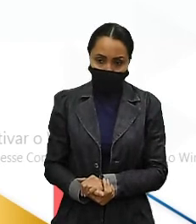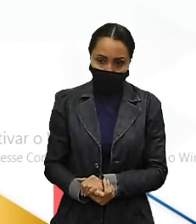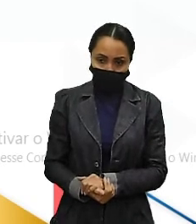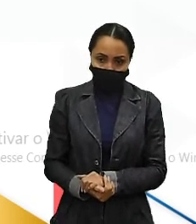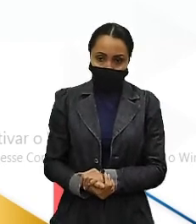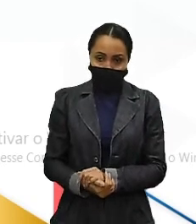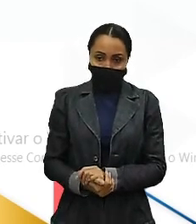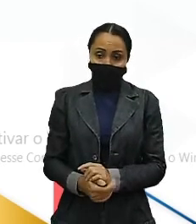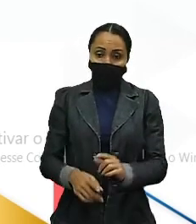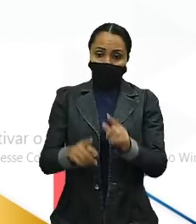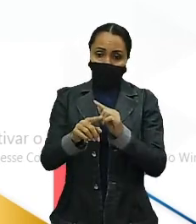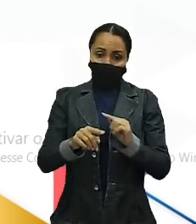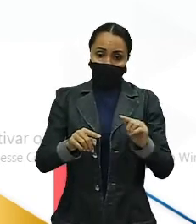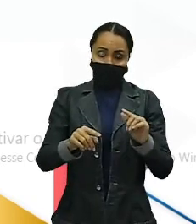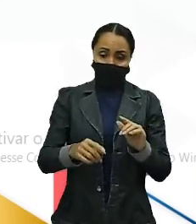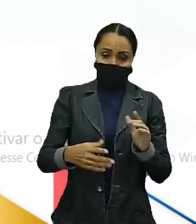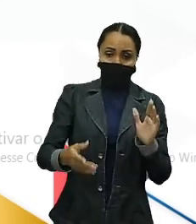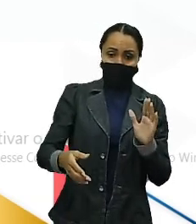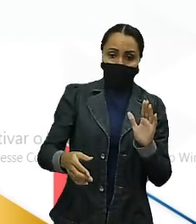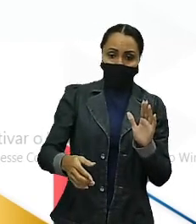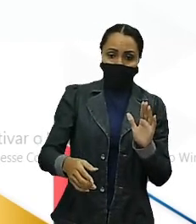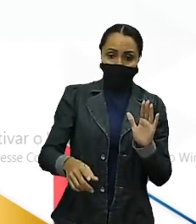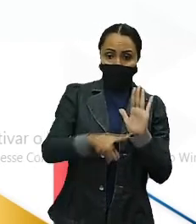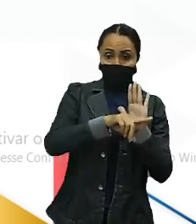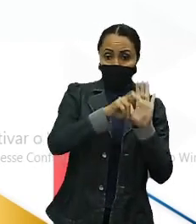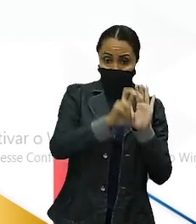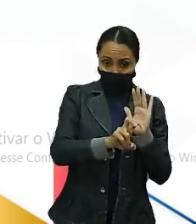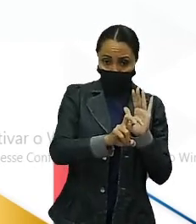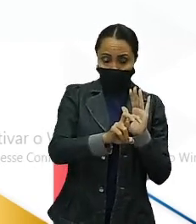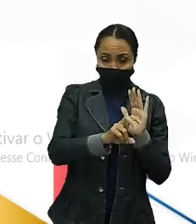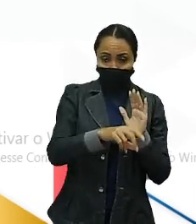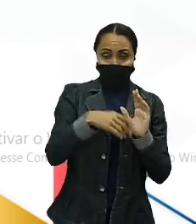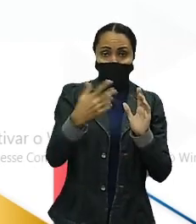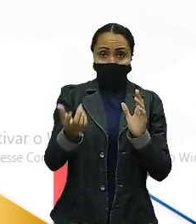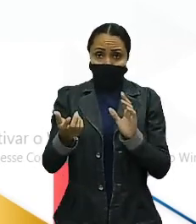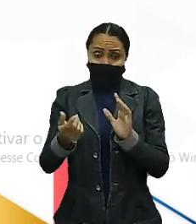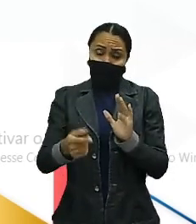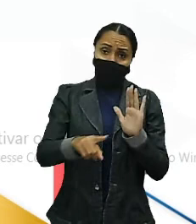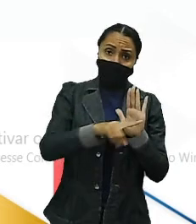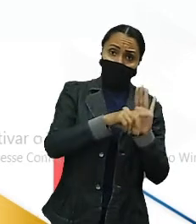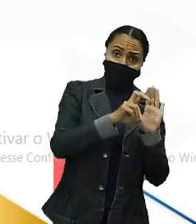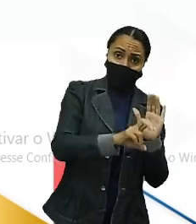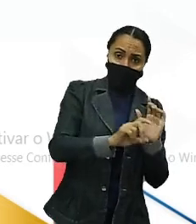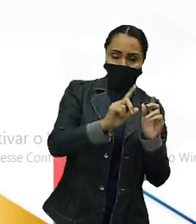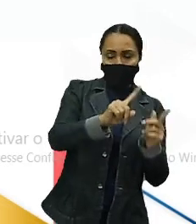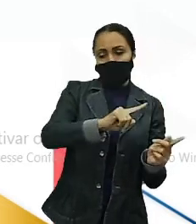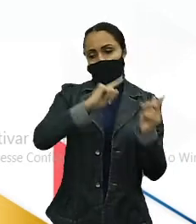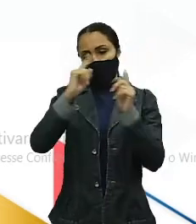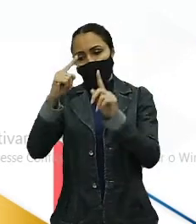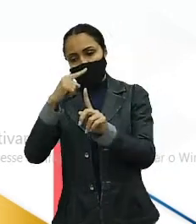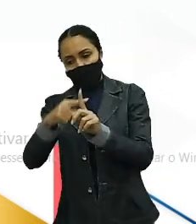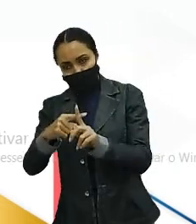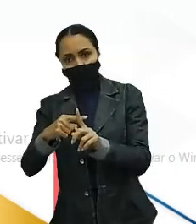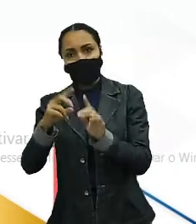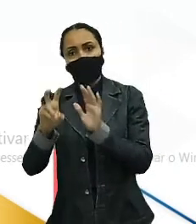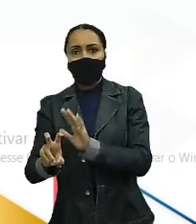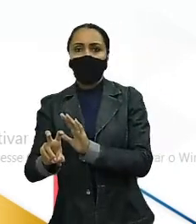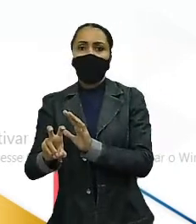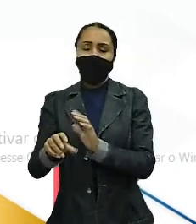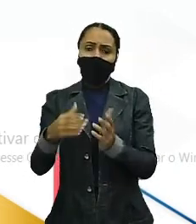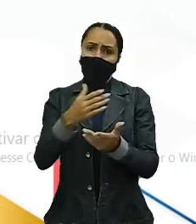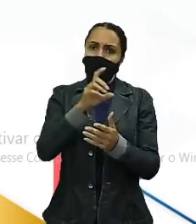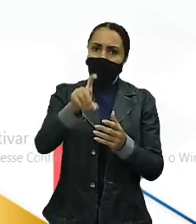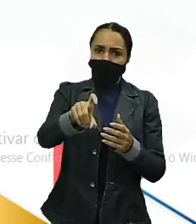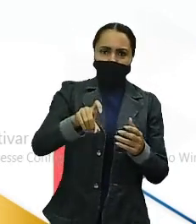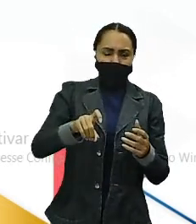o vértice B menos 5, ou seja, o contrário. Se ele era menos, passou a ser mais. Se era mais, passou a menos. Só o X